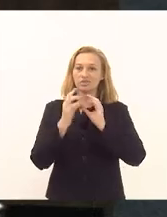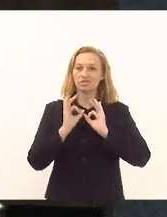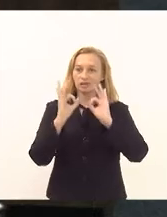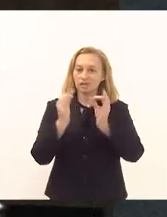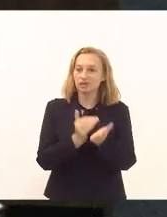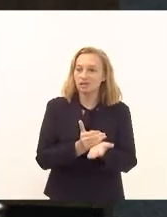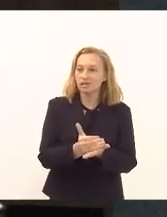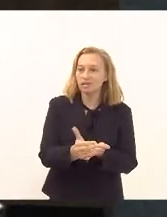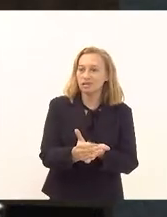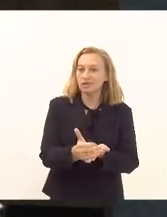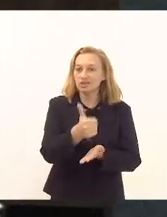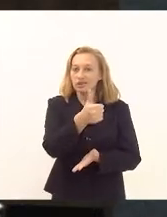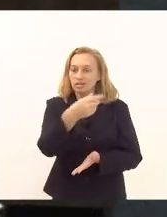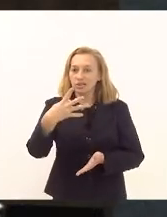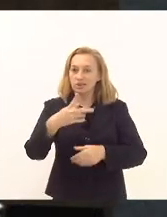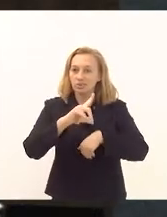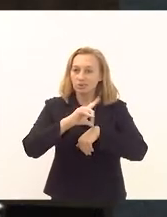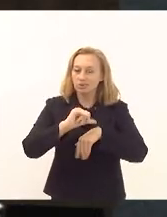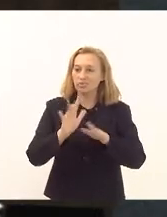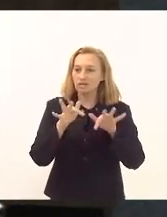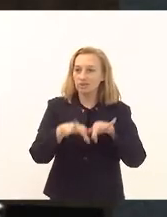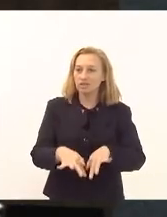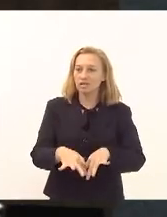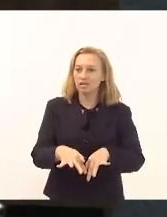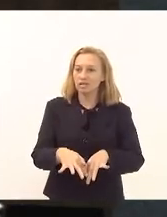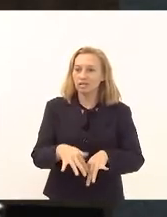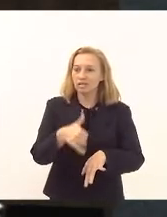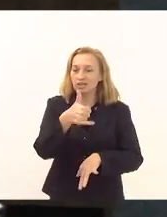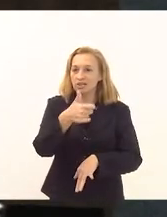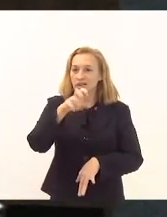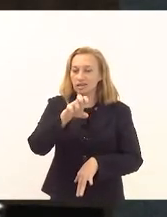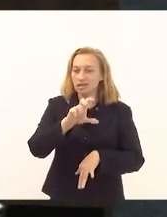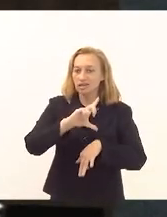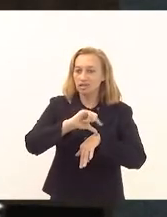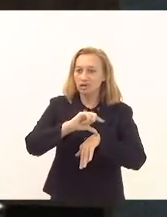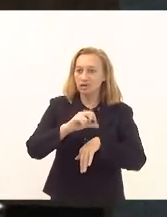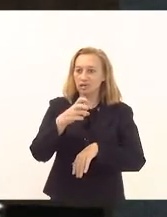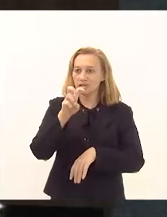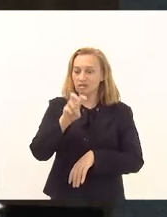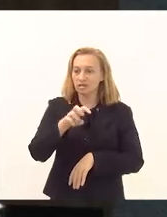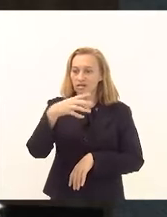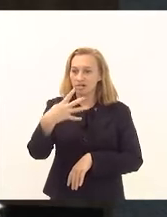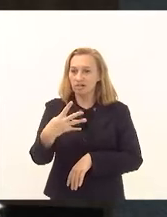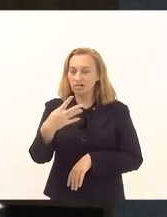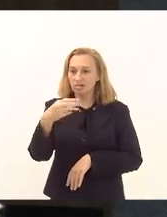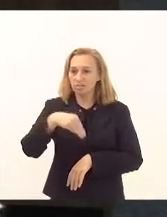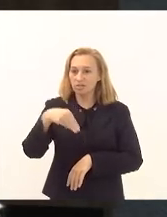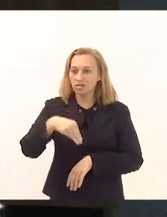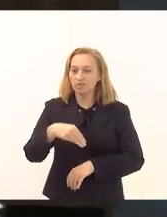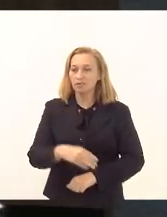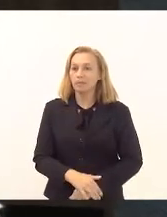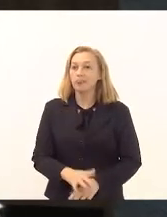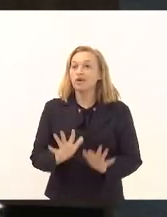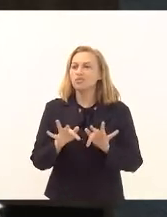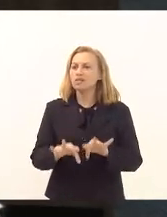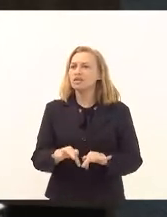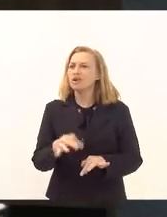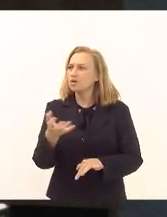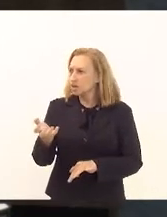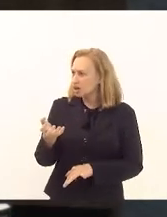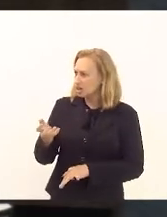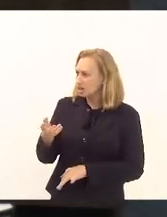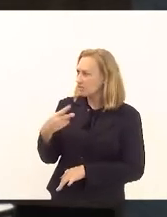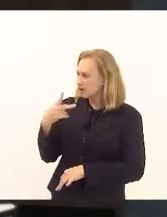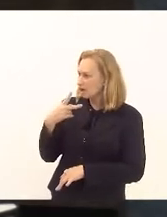que iniciada às 14 horas, encerrou-se às 15 horas e 54 minutos. Ao final da sessão, eu queria fazer